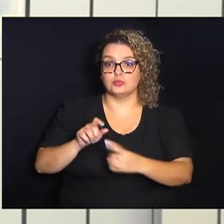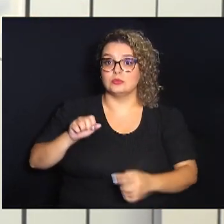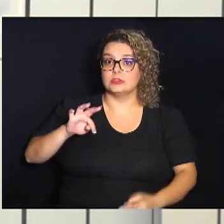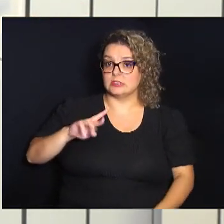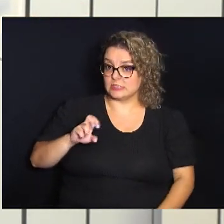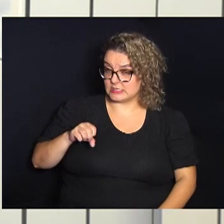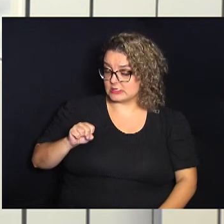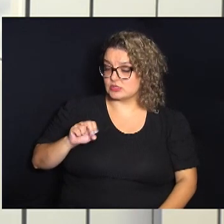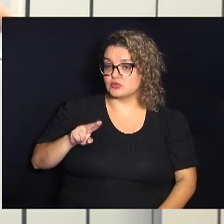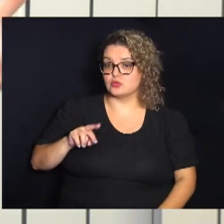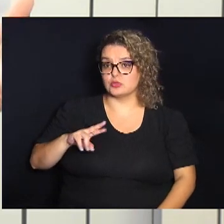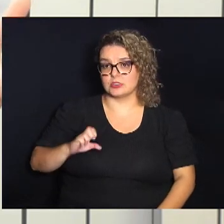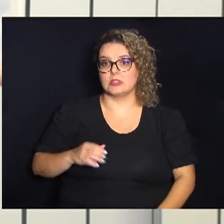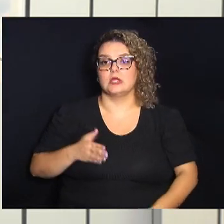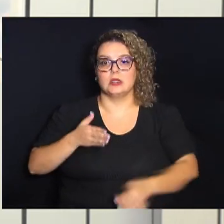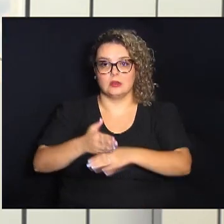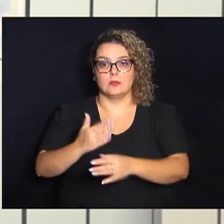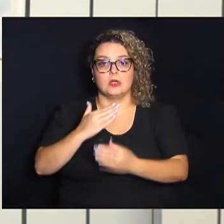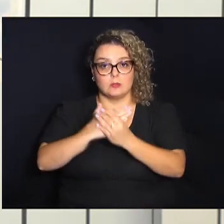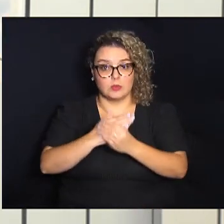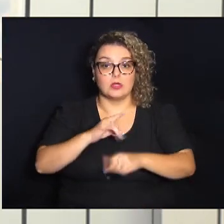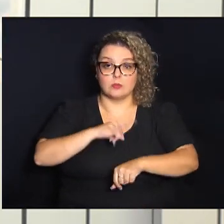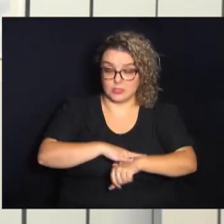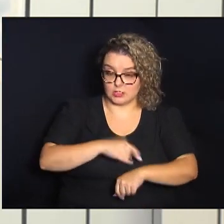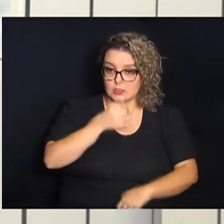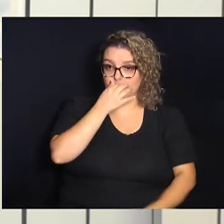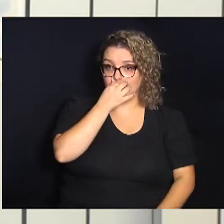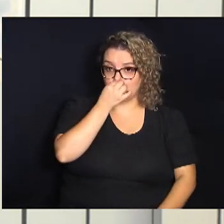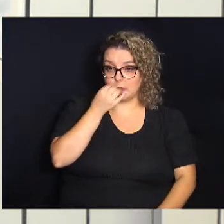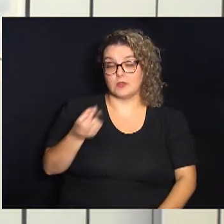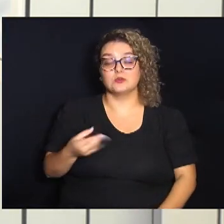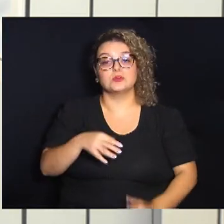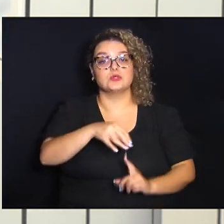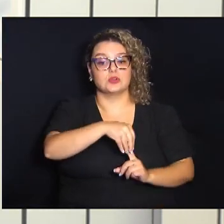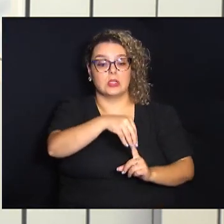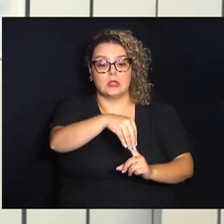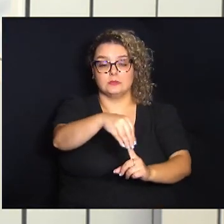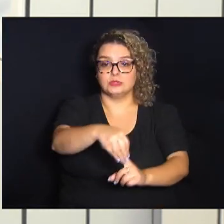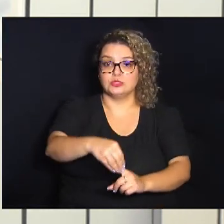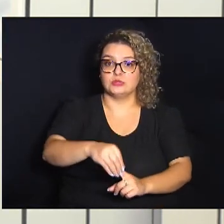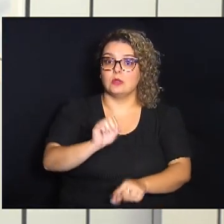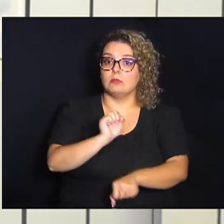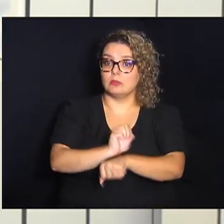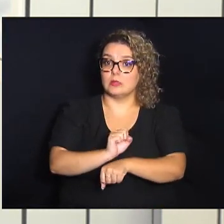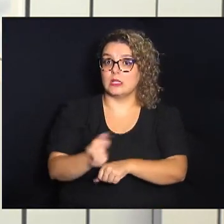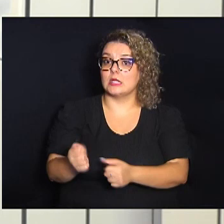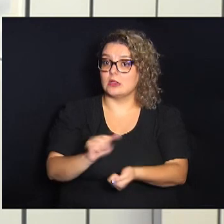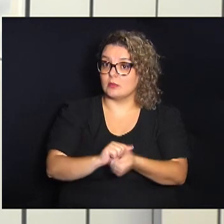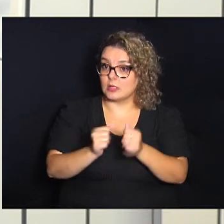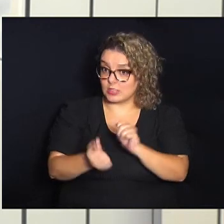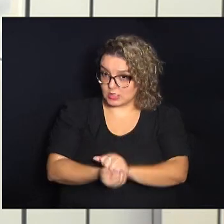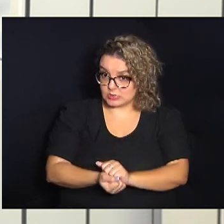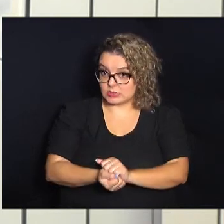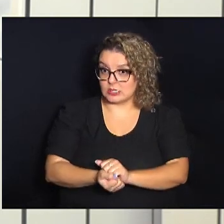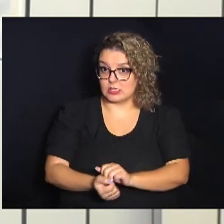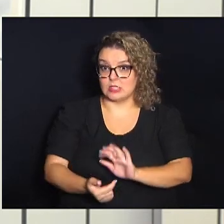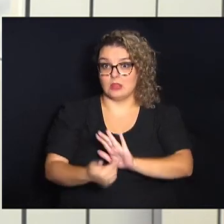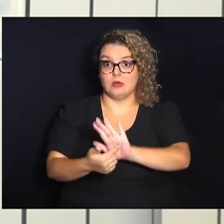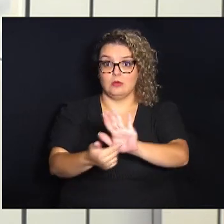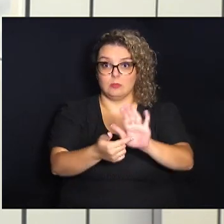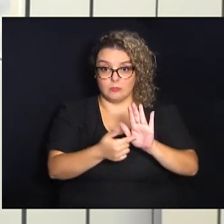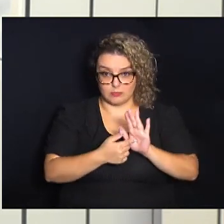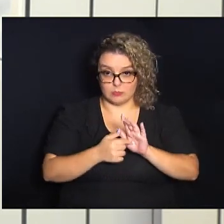à lanchonete e sanitários. Os novos pontos de parada provisórios serão sinalizados